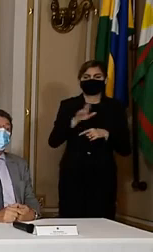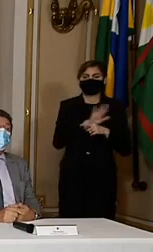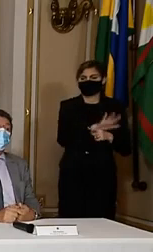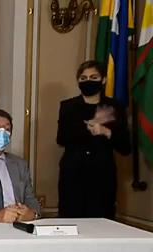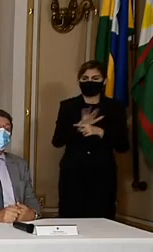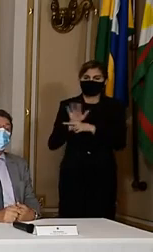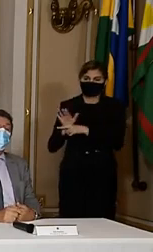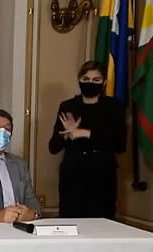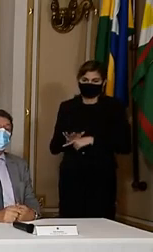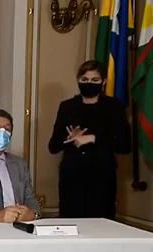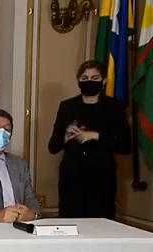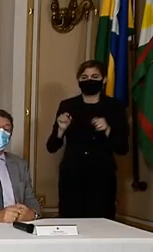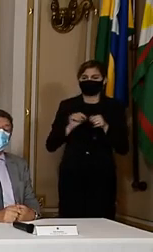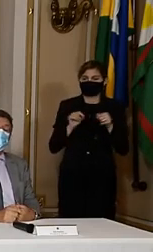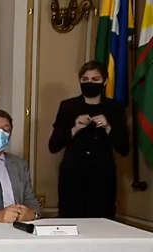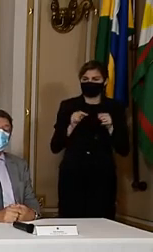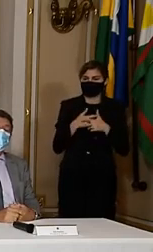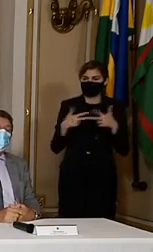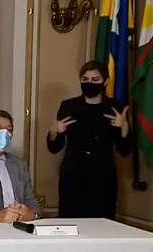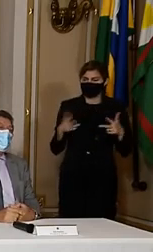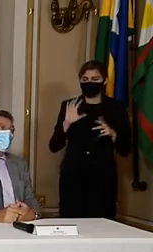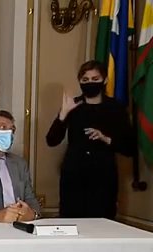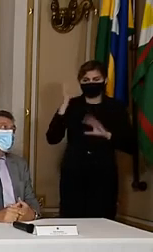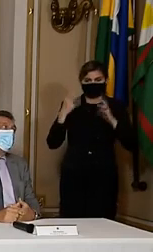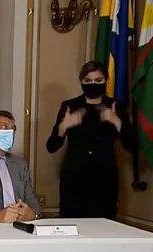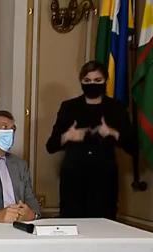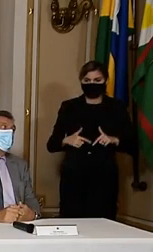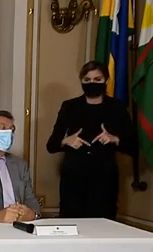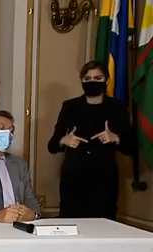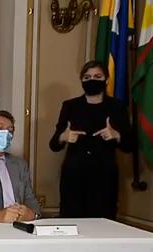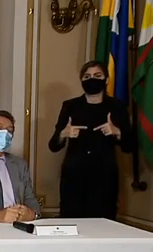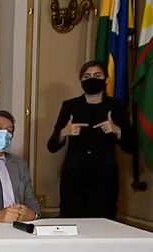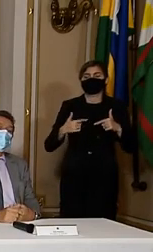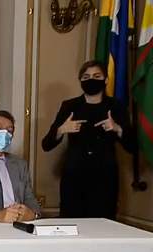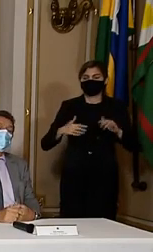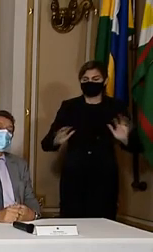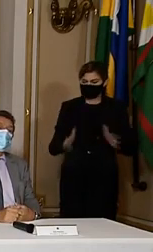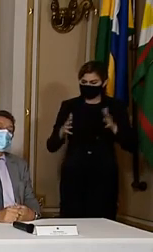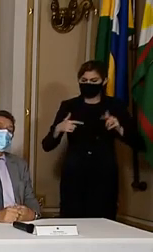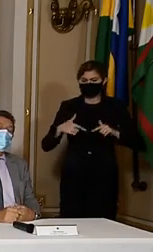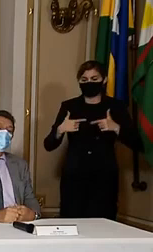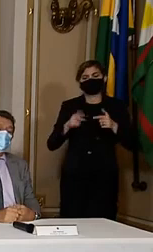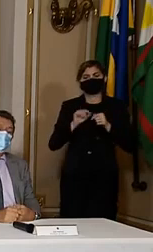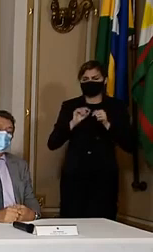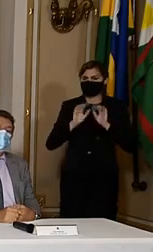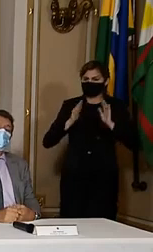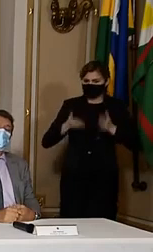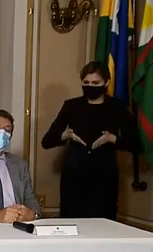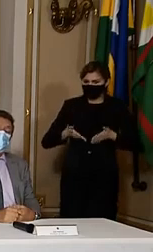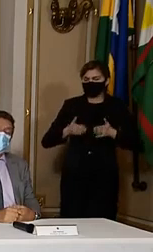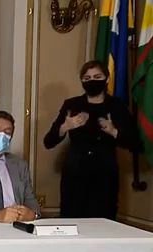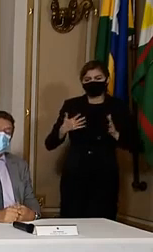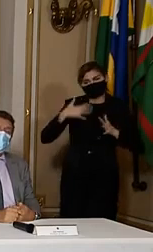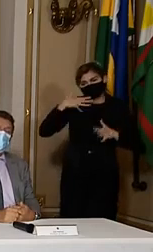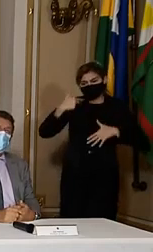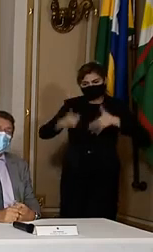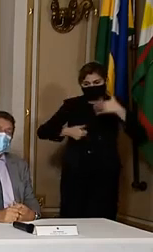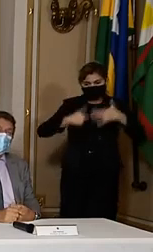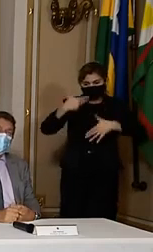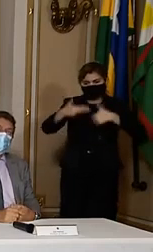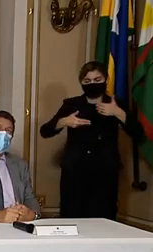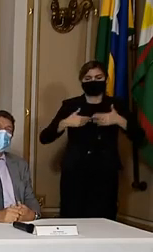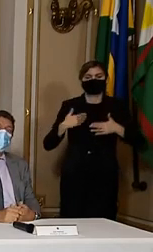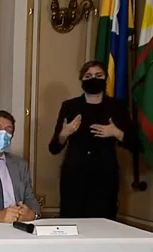a fazer as coisas acontecerem vamos potenciale e já tá feito que precisa se entregar